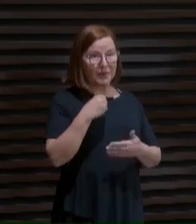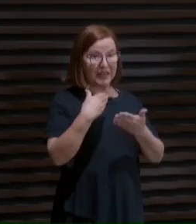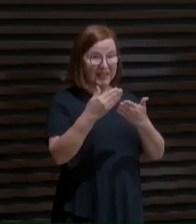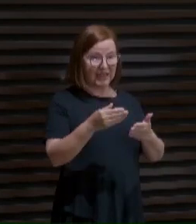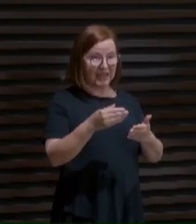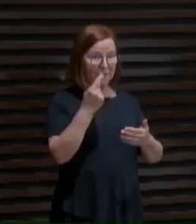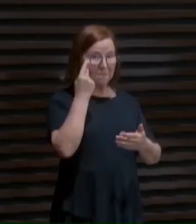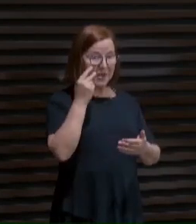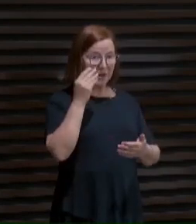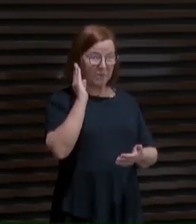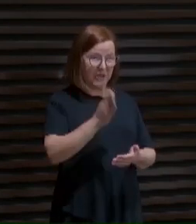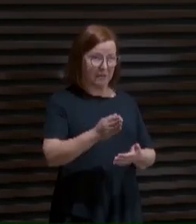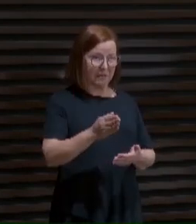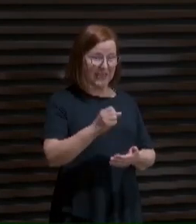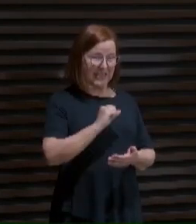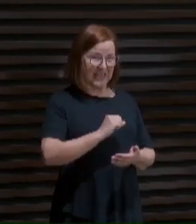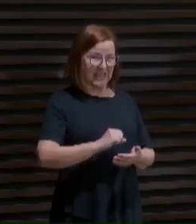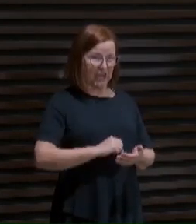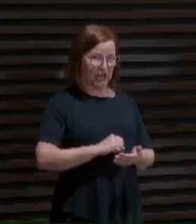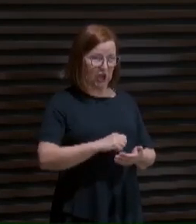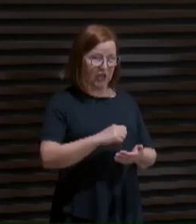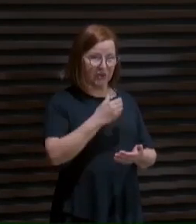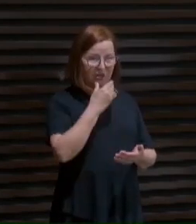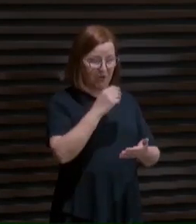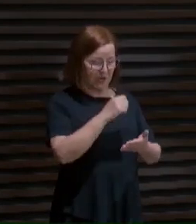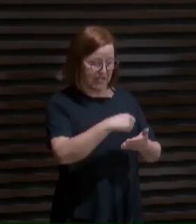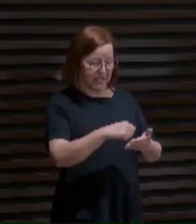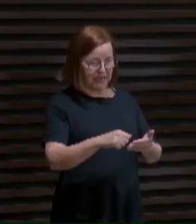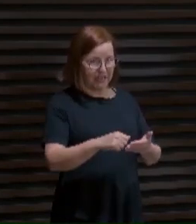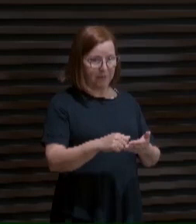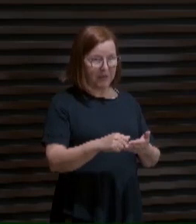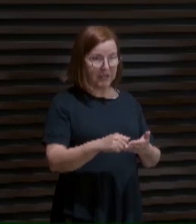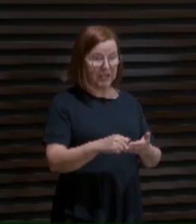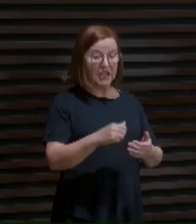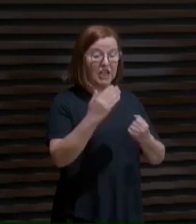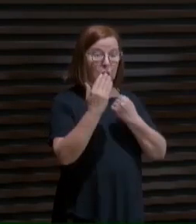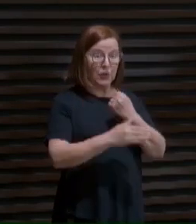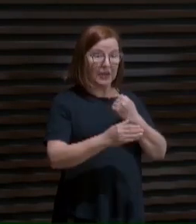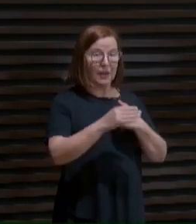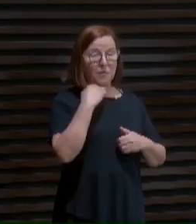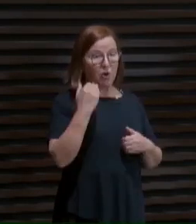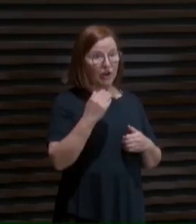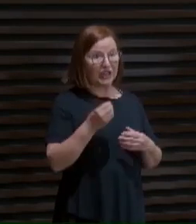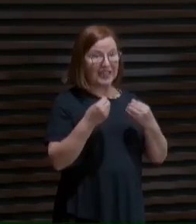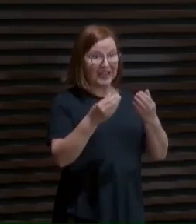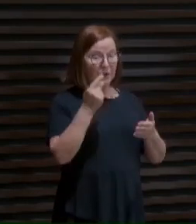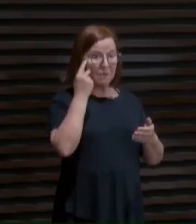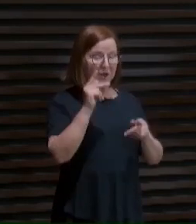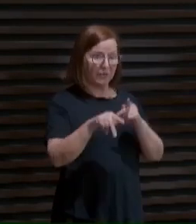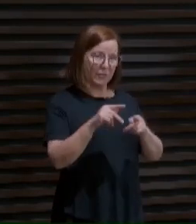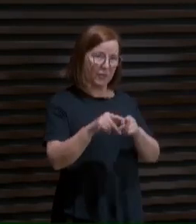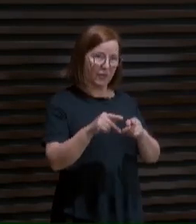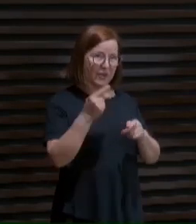principais sacerdotes, aos escribas, eles o condenarão à morte e o entregarão aos gentios para